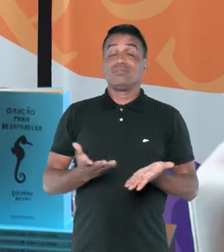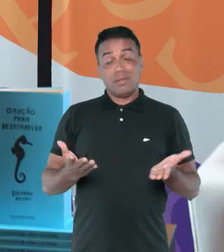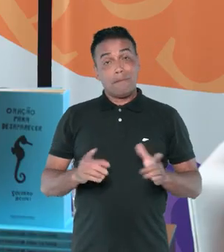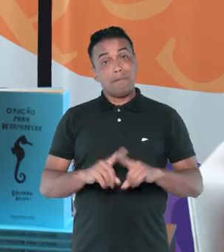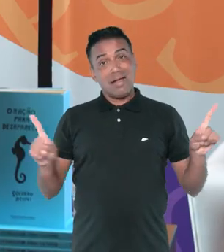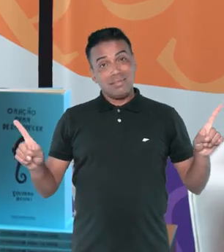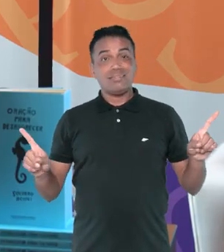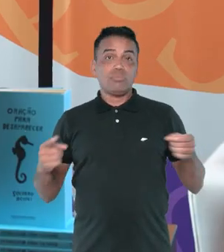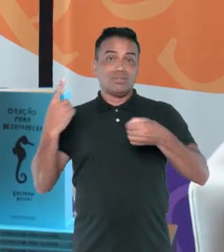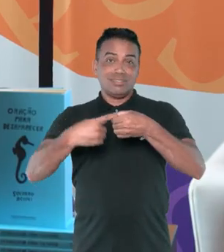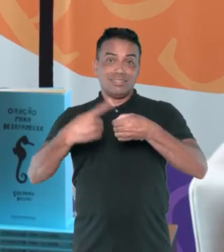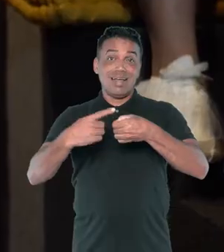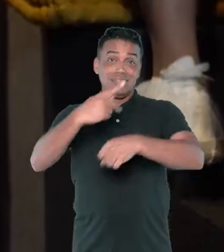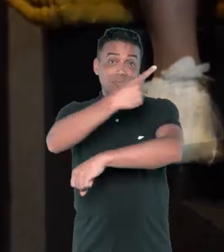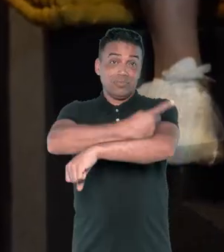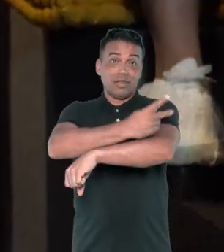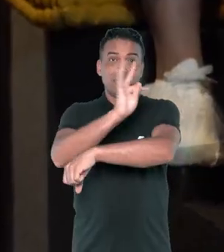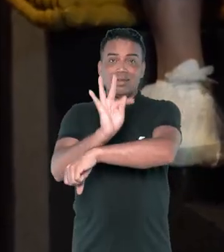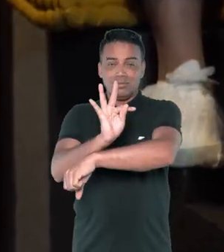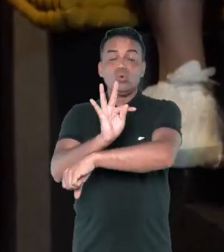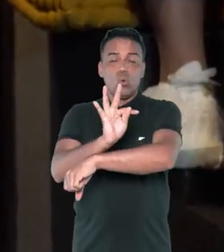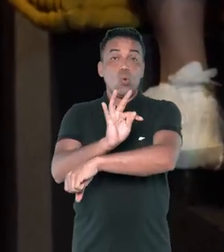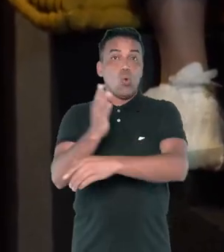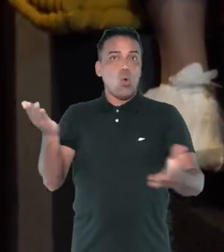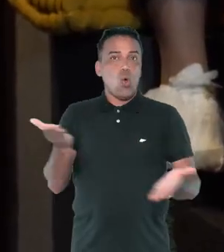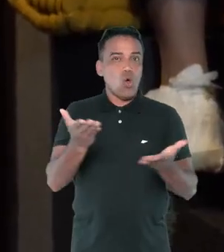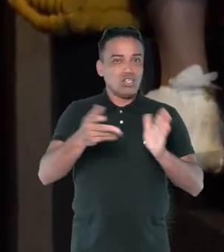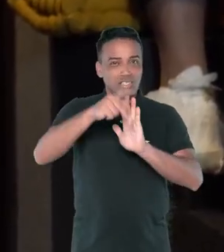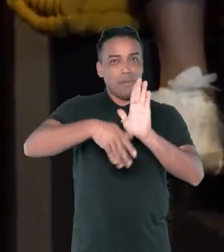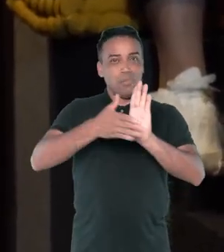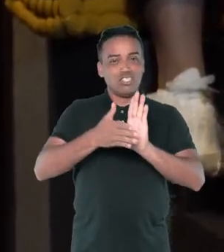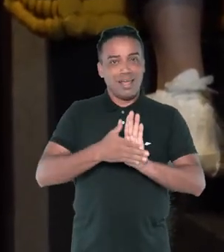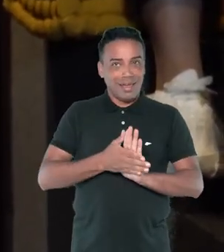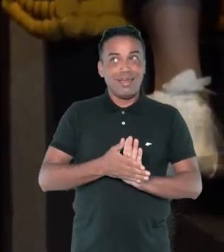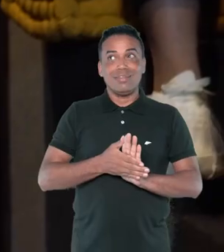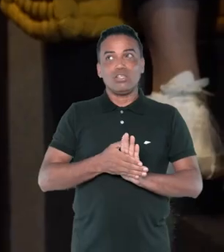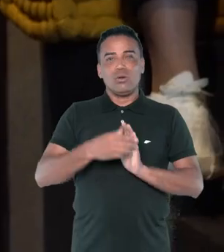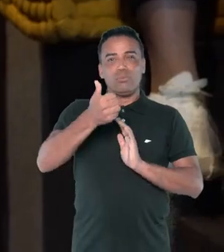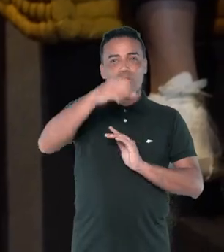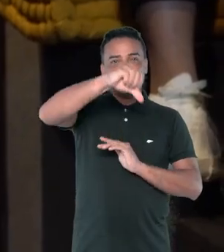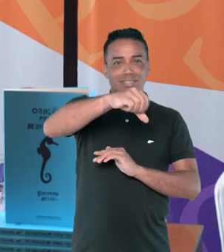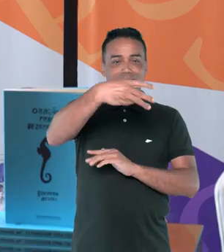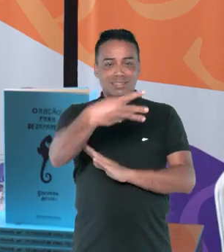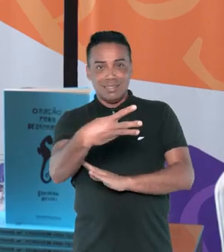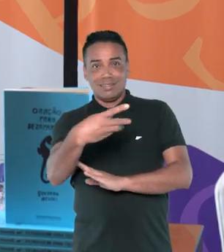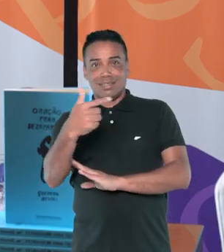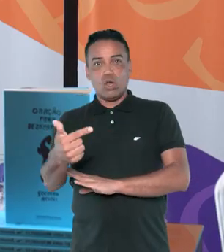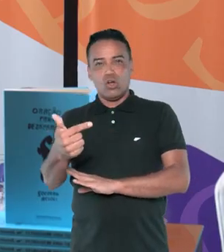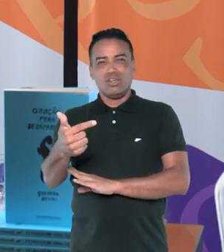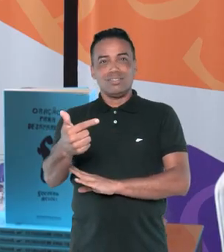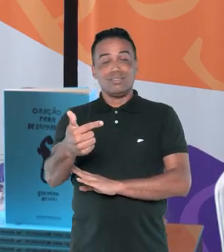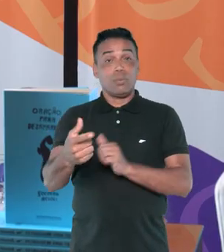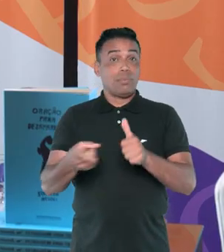está aqui desse jeito, porque em 32, na fundação do IFAM, a primeira regra da